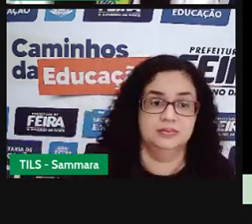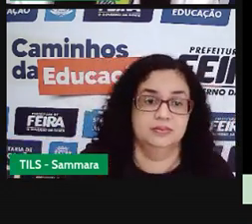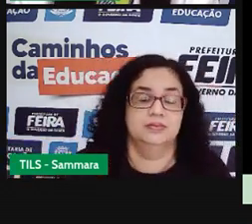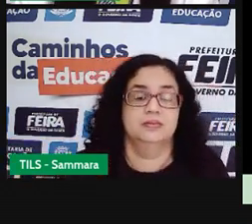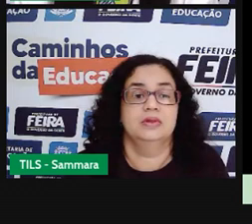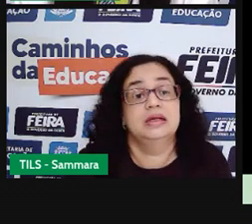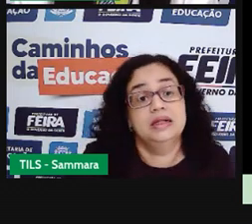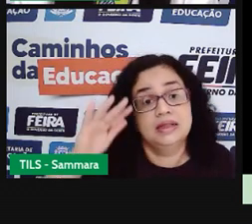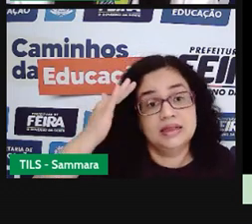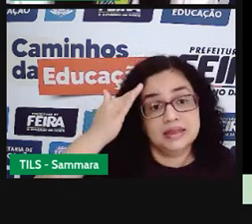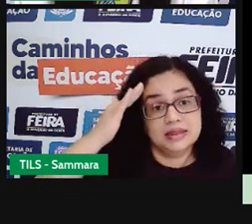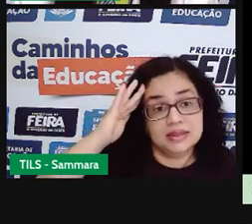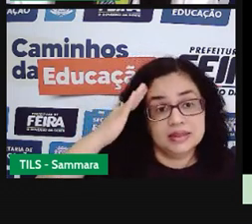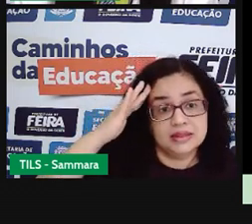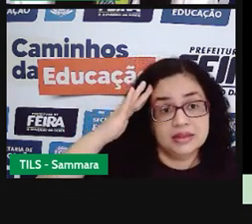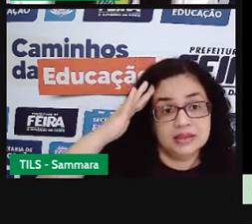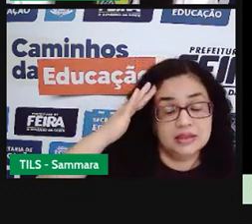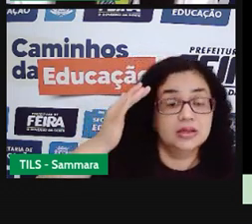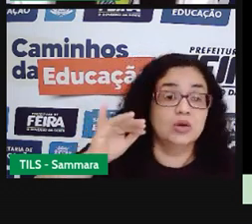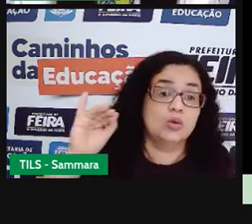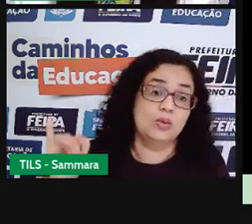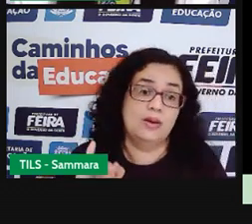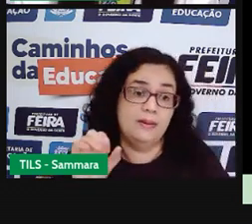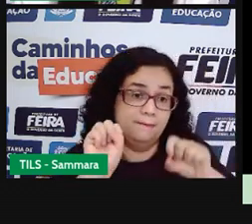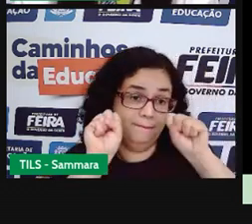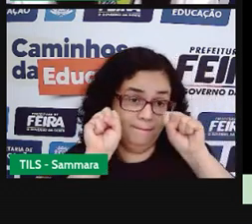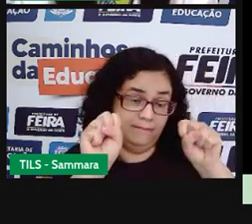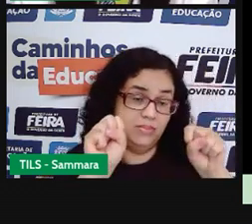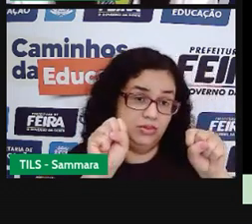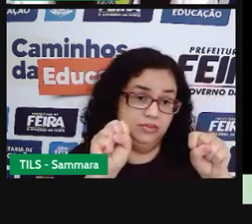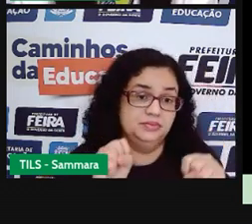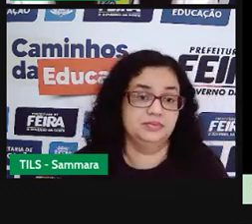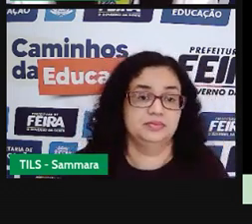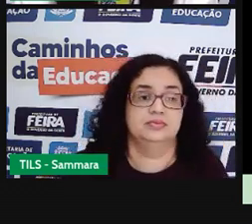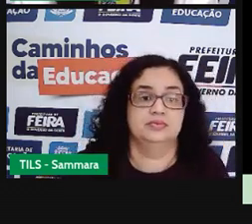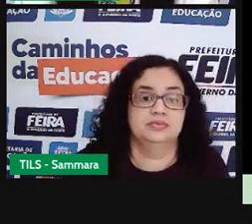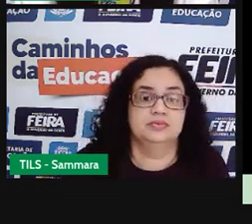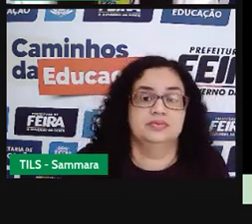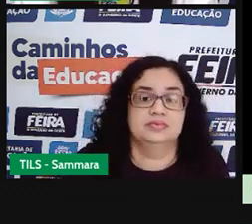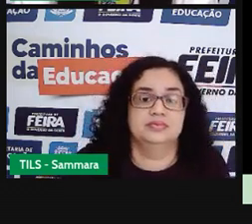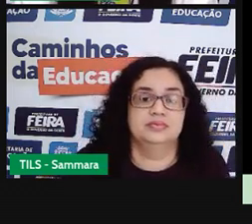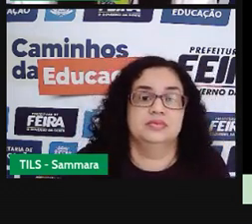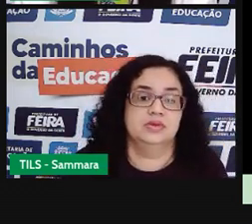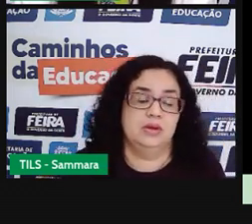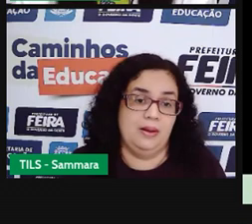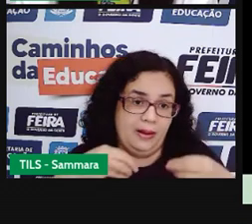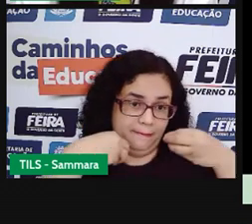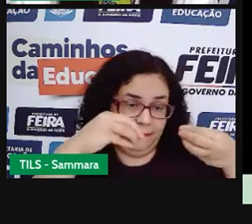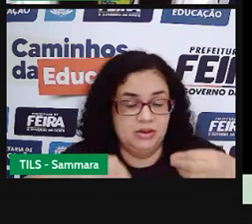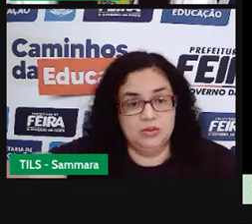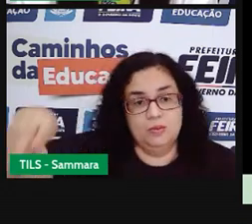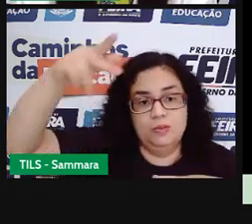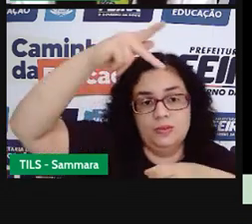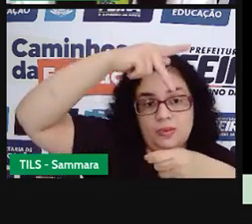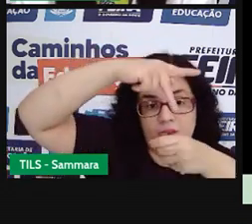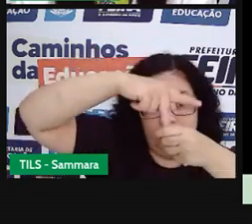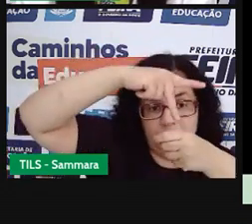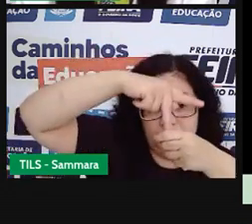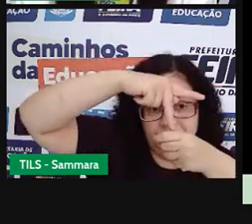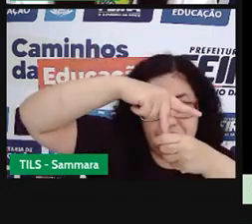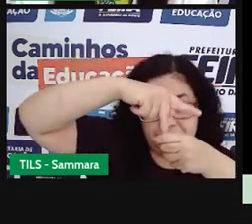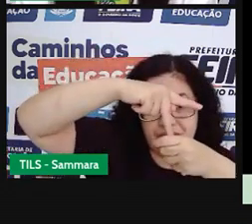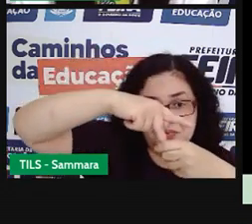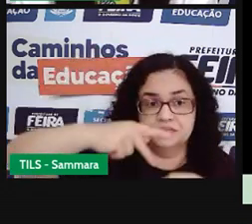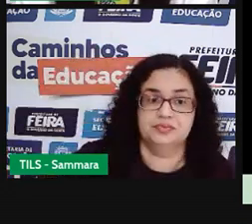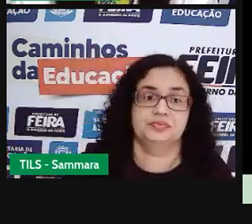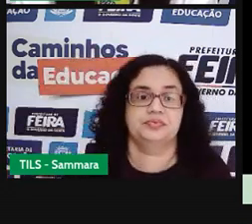entender o álcool poder de poluição que os plástico sairmos do petróleo at em relação ao